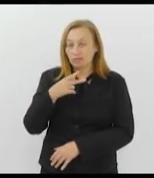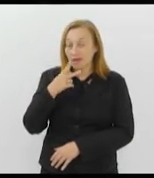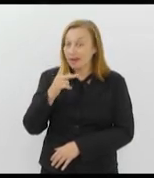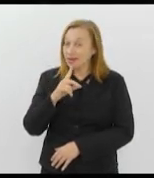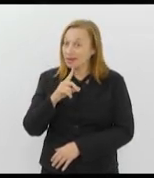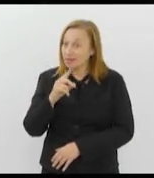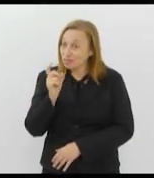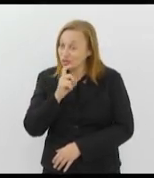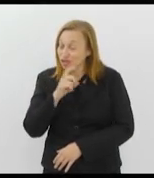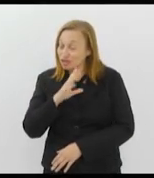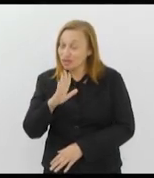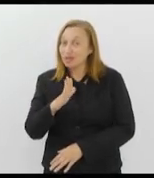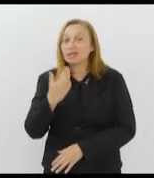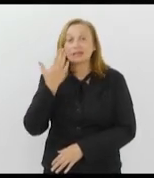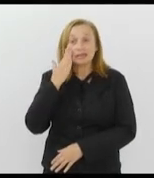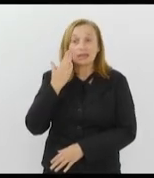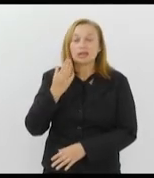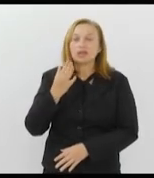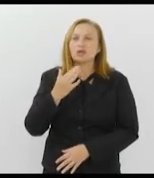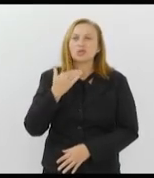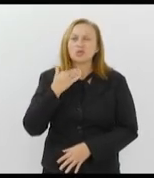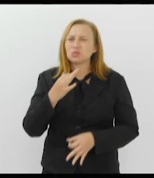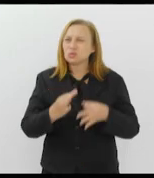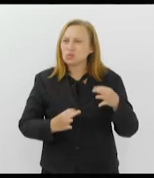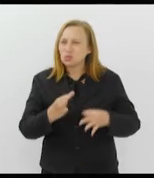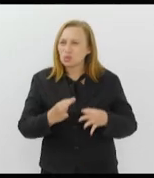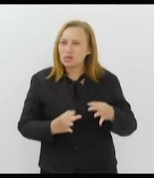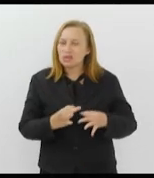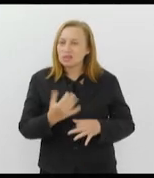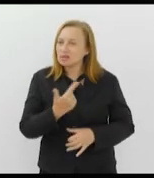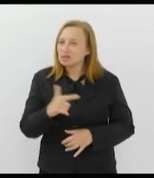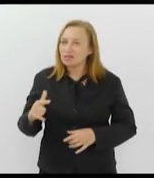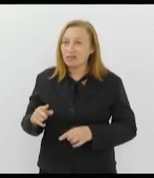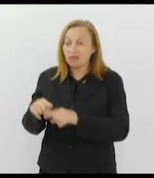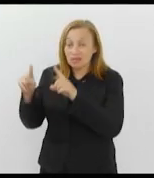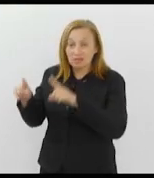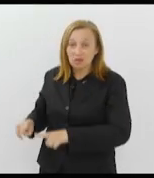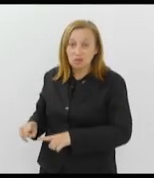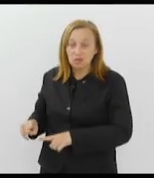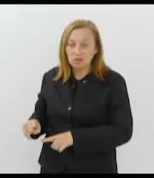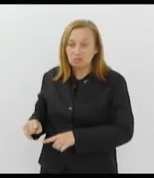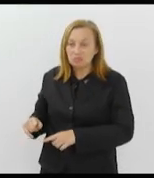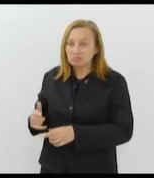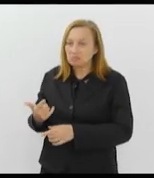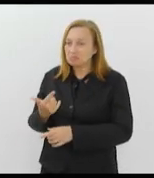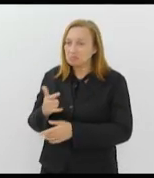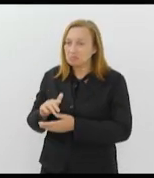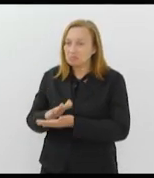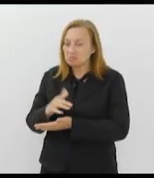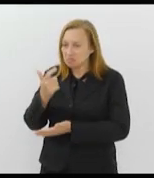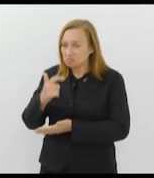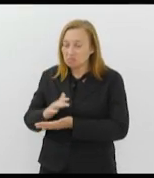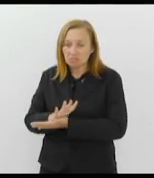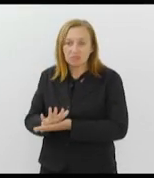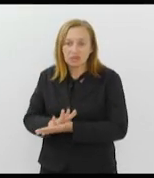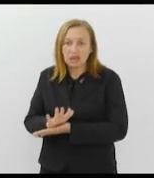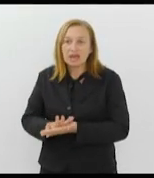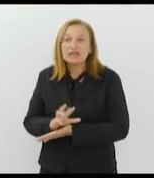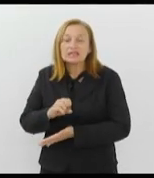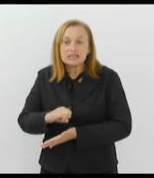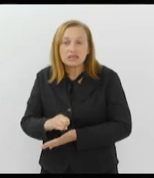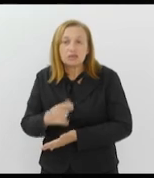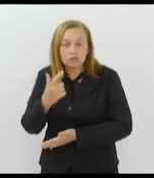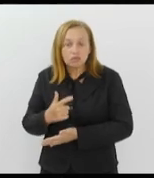que o juiz, sem os seus servidores, não é nada. E se eu sou alguma coisa ainda nesse